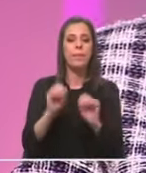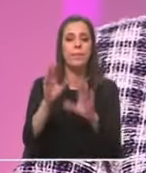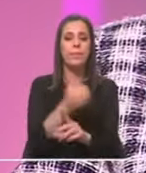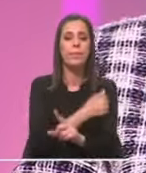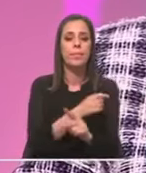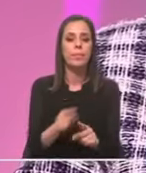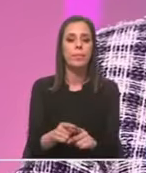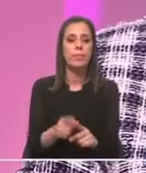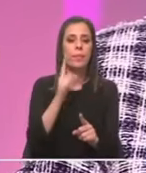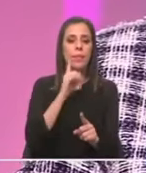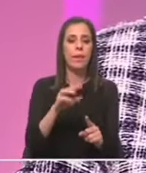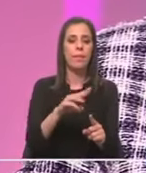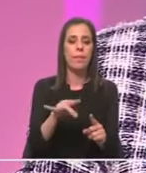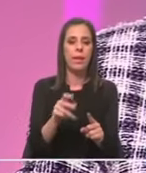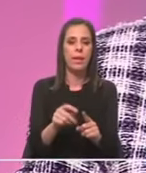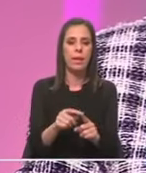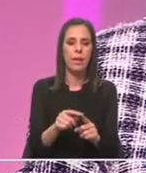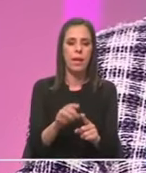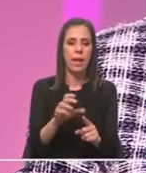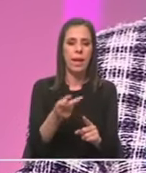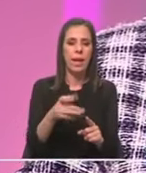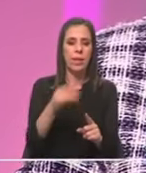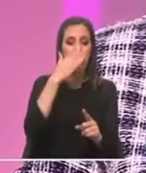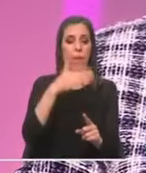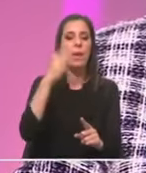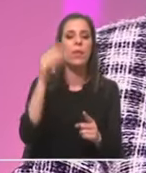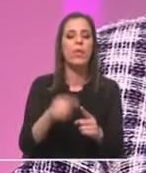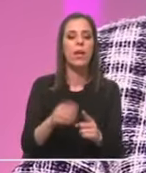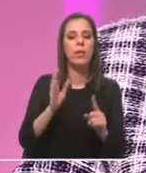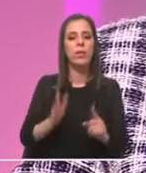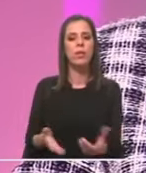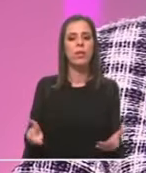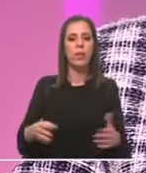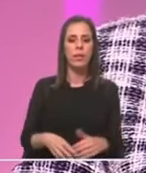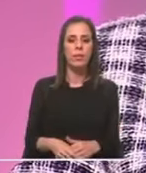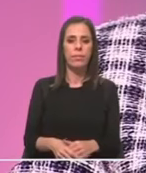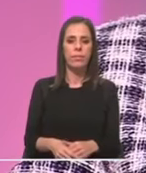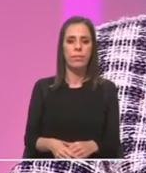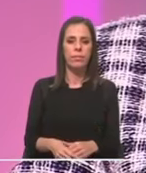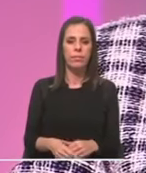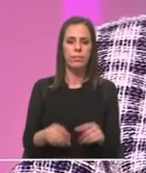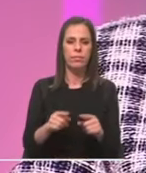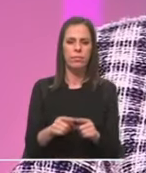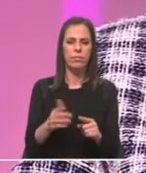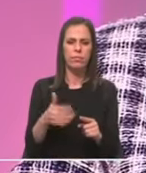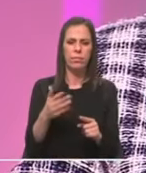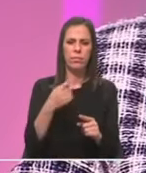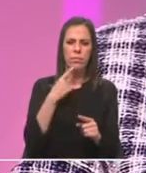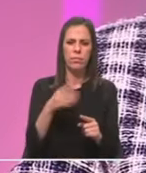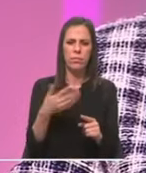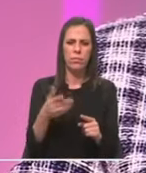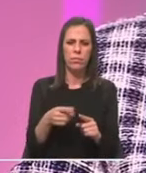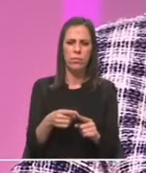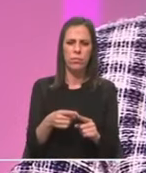casa a Maria Carolina que é mais velha já anda numa numa Como é que se